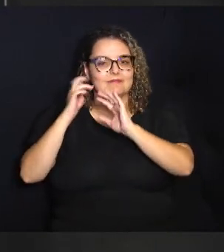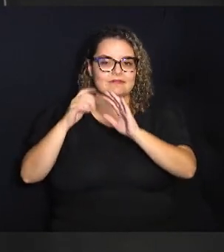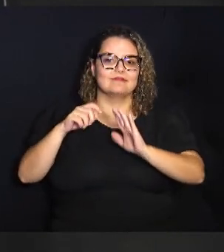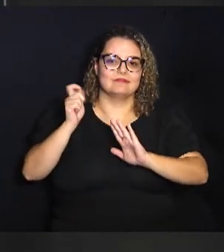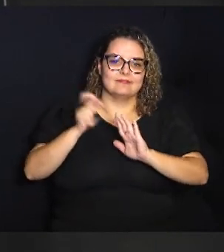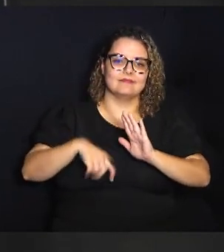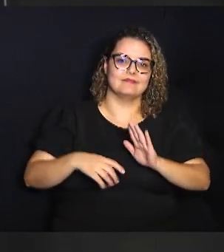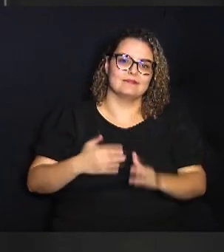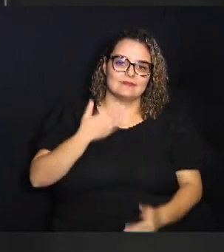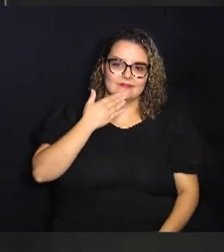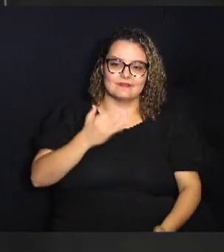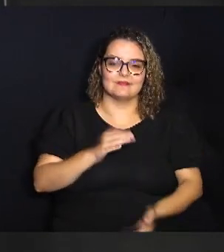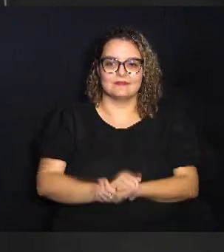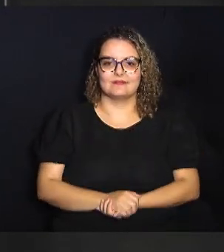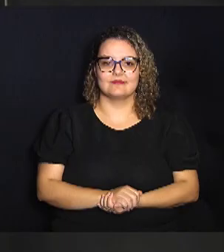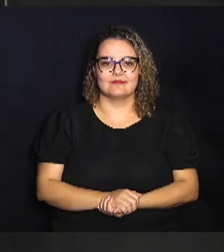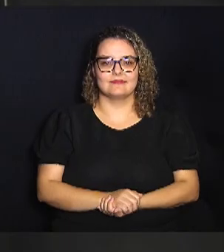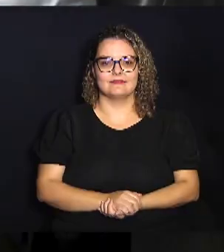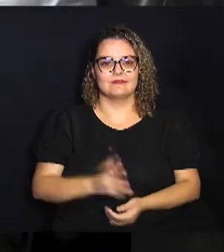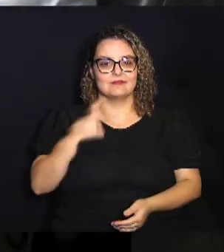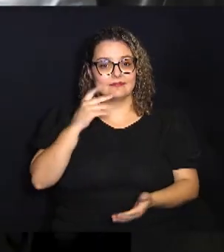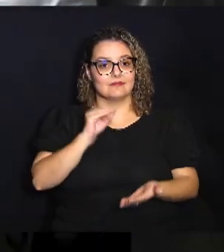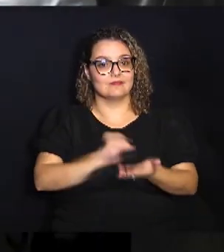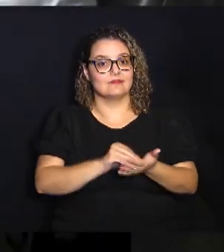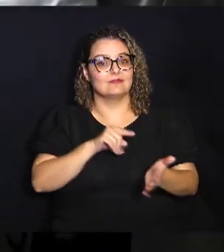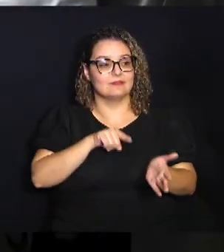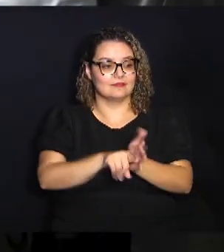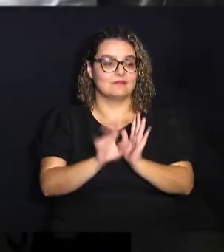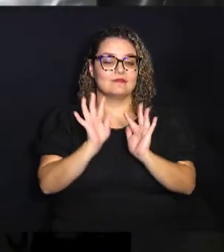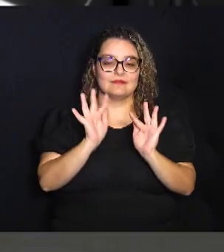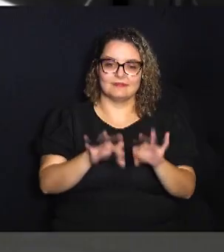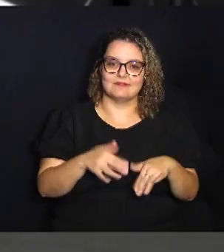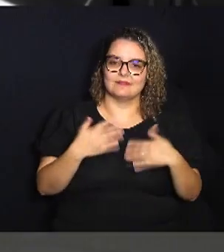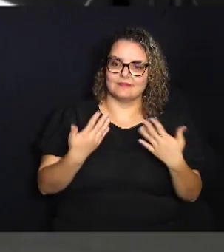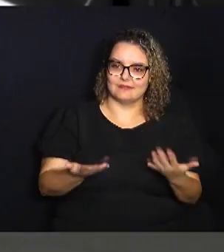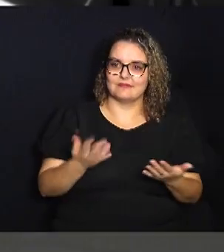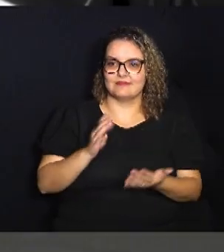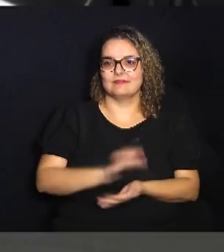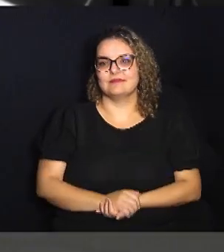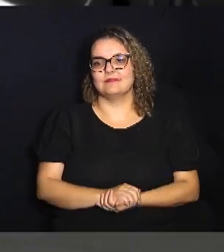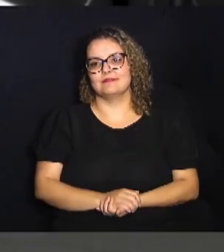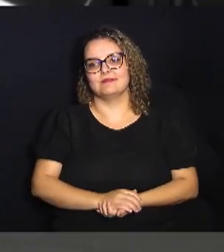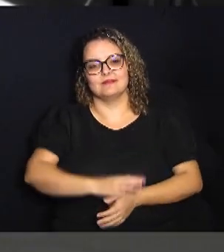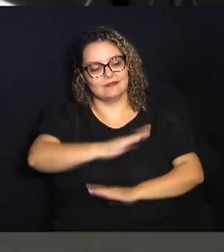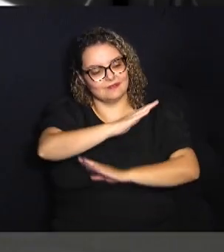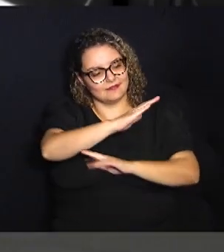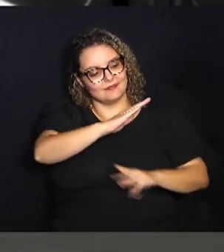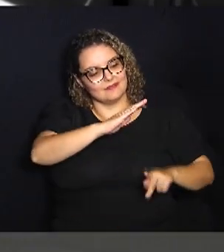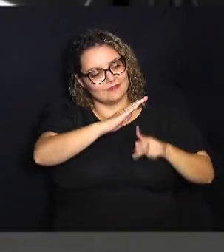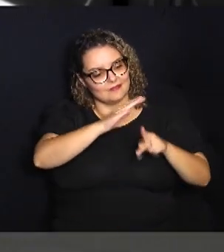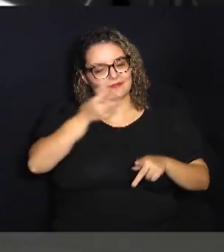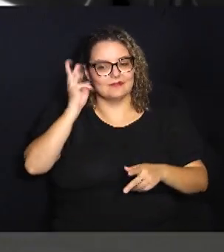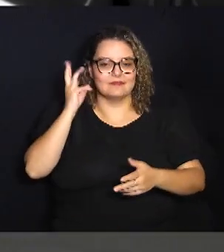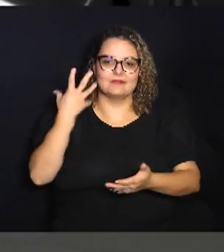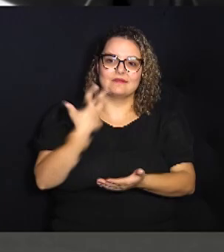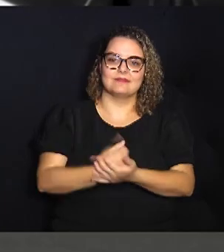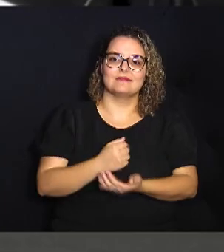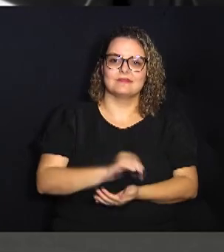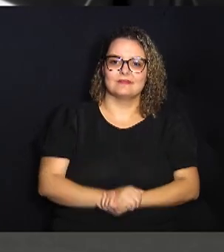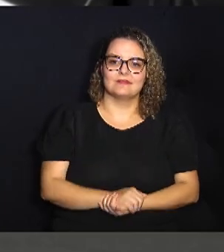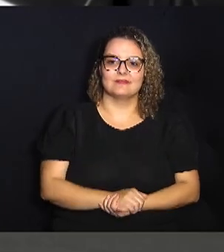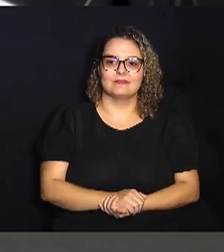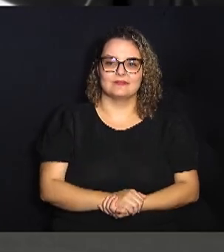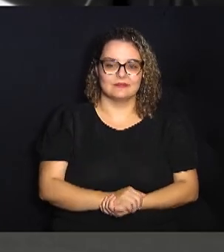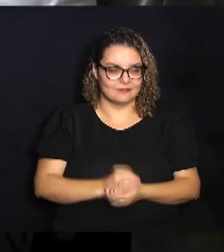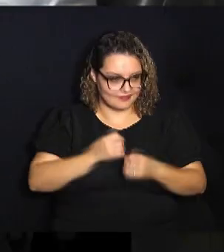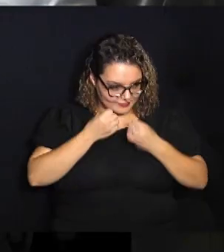as demandas. Vereador, a última pergunta para nós encerrarmos hoje o podcast Na Casa do Povo. Tem